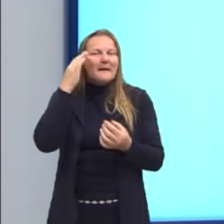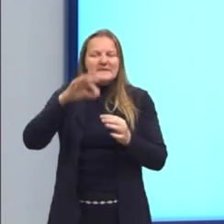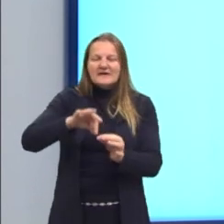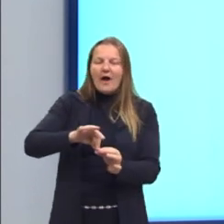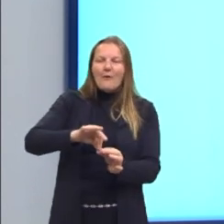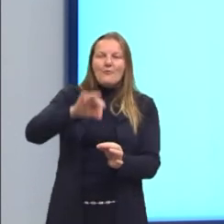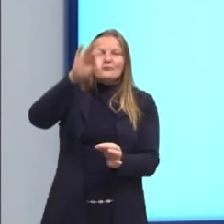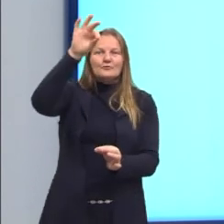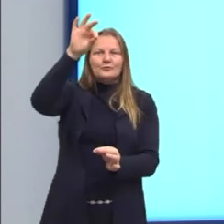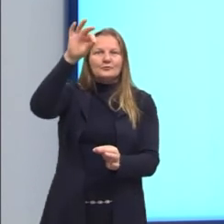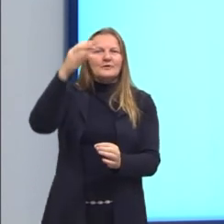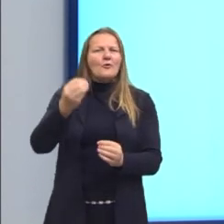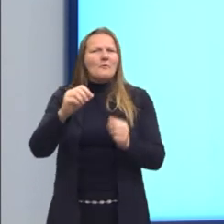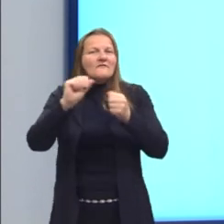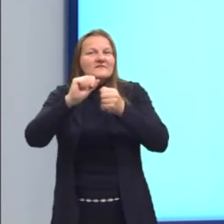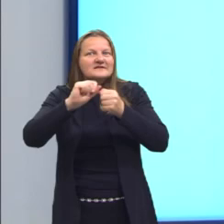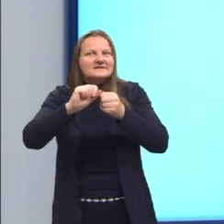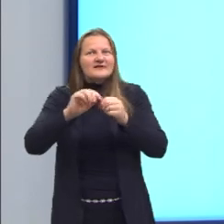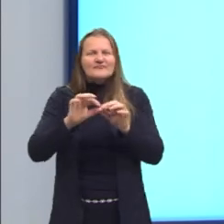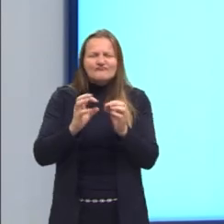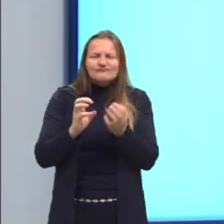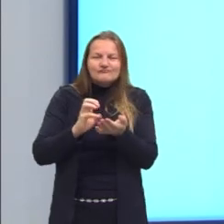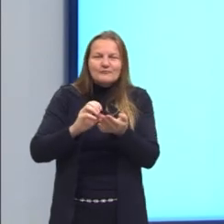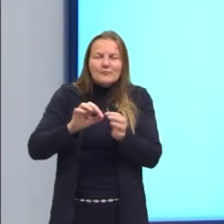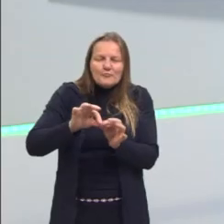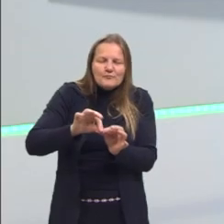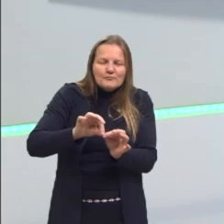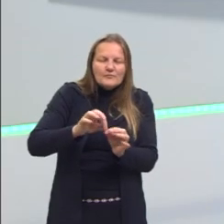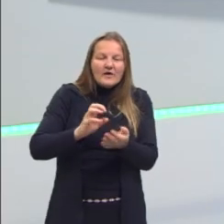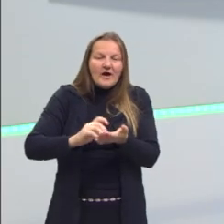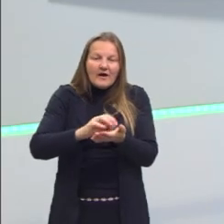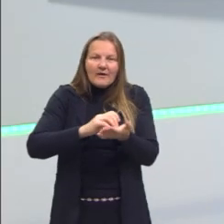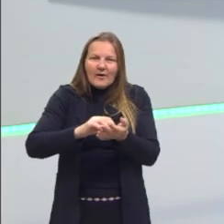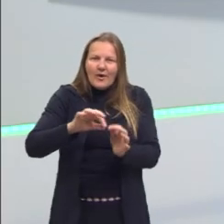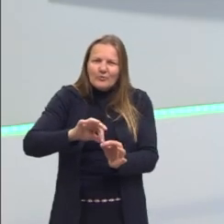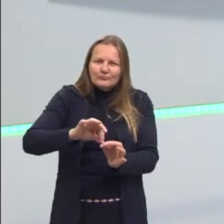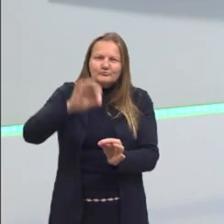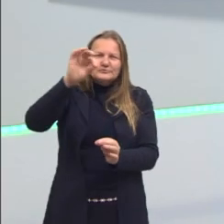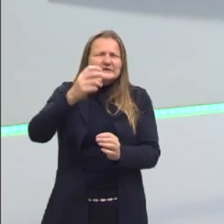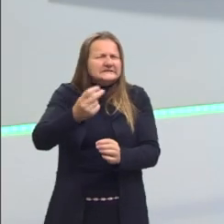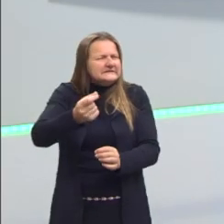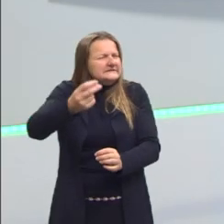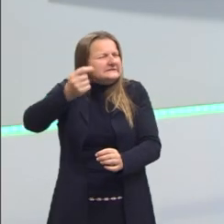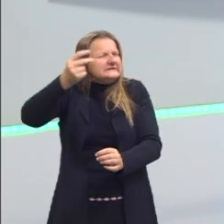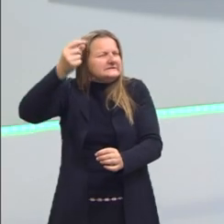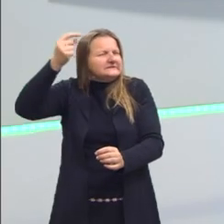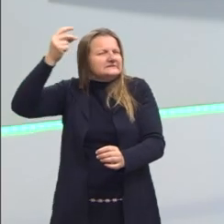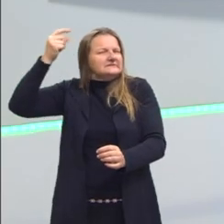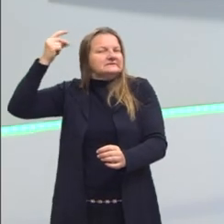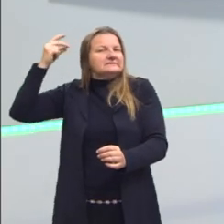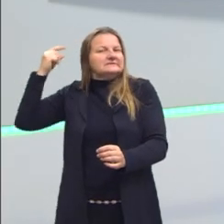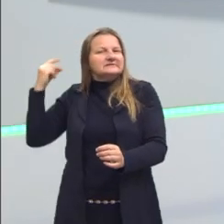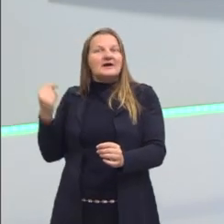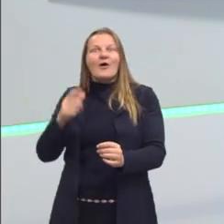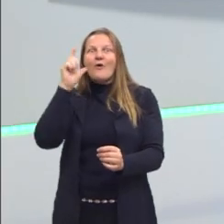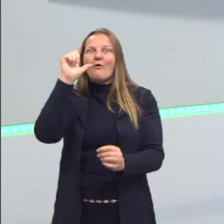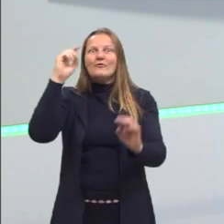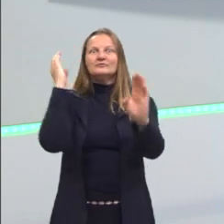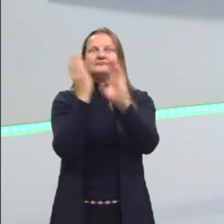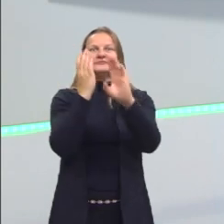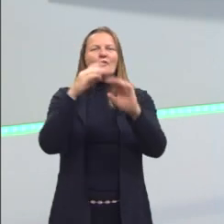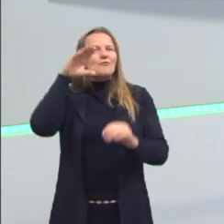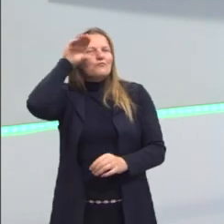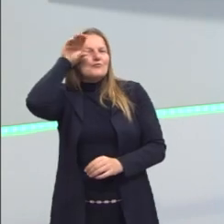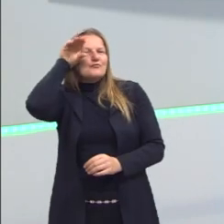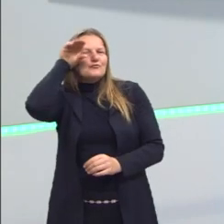né como foi feito para chegar na altura dela lá muito tempo atrás onde eles conseguiram